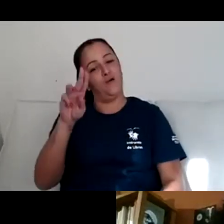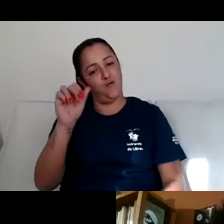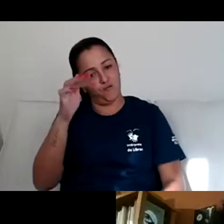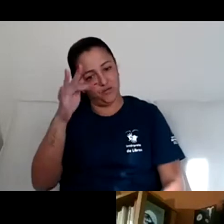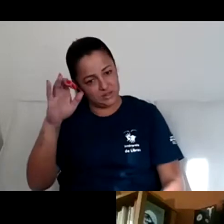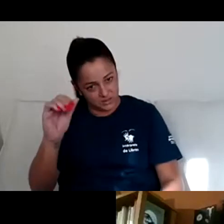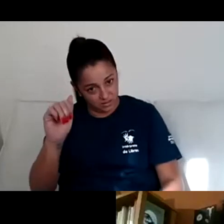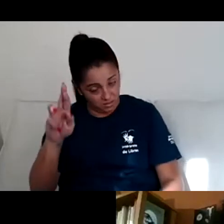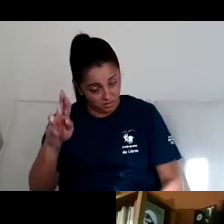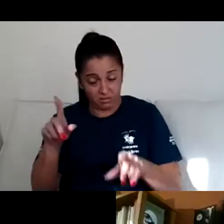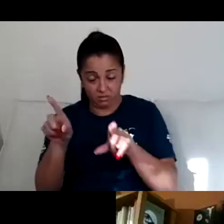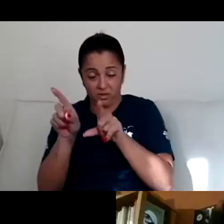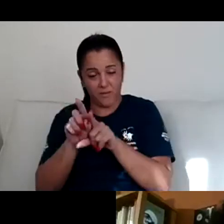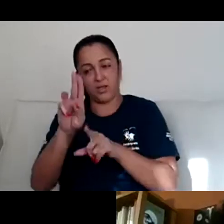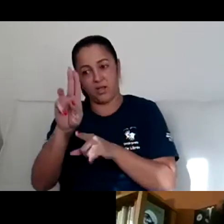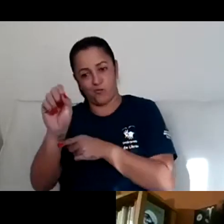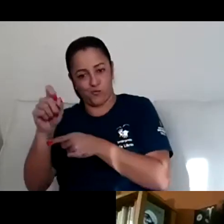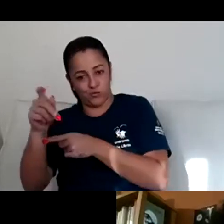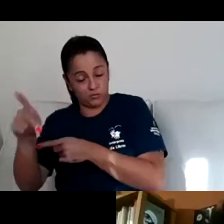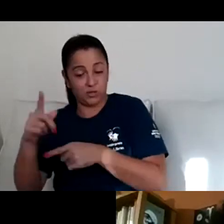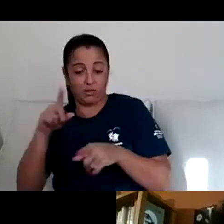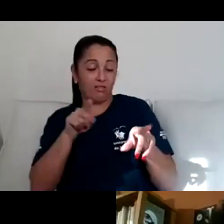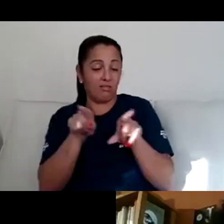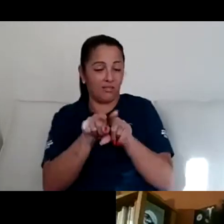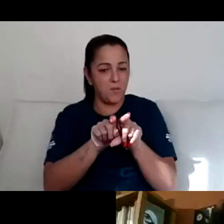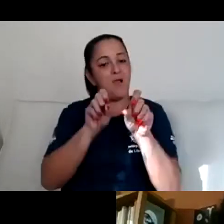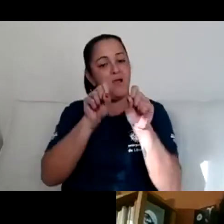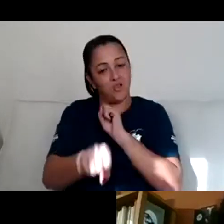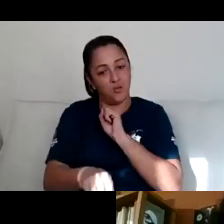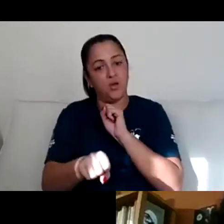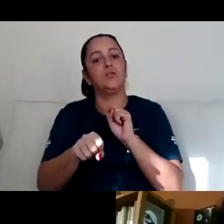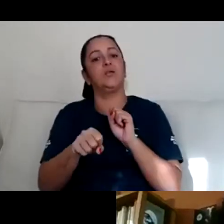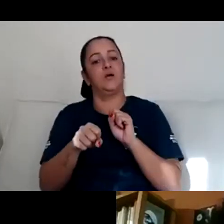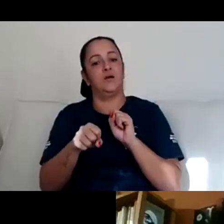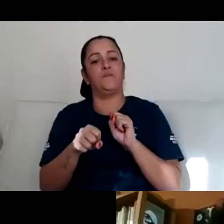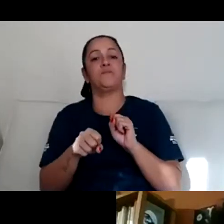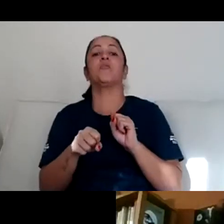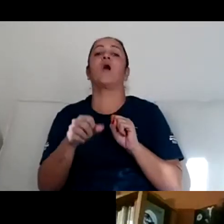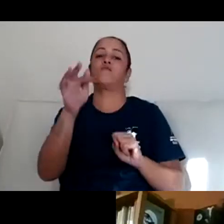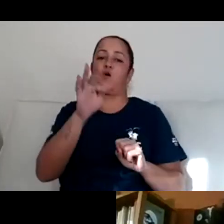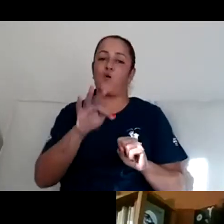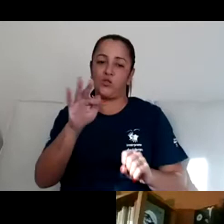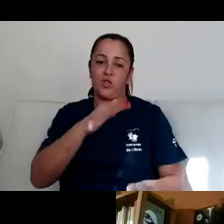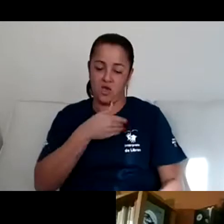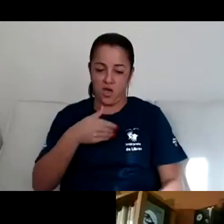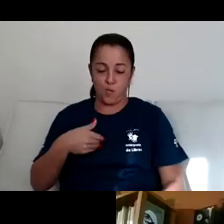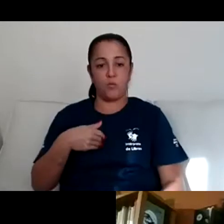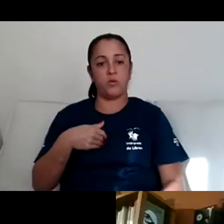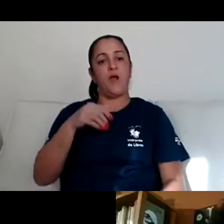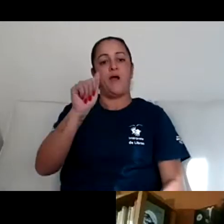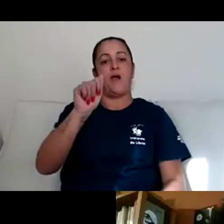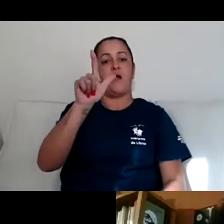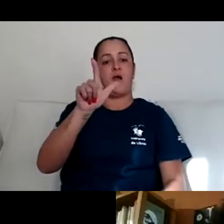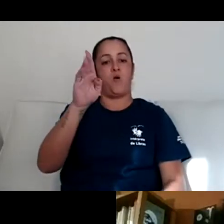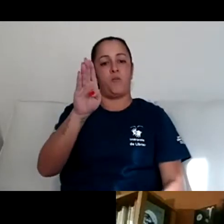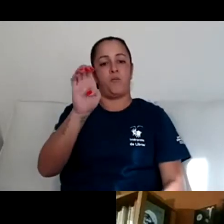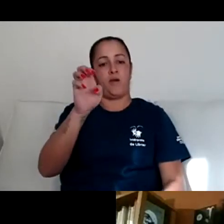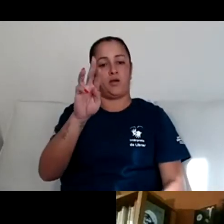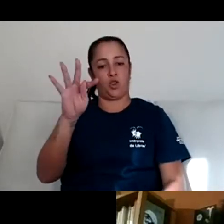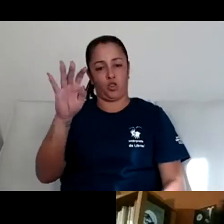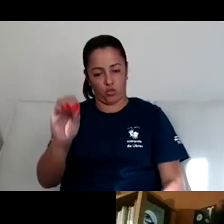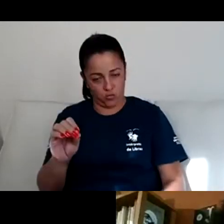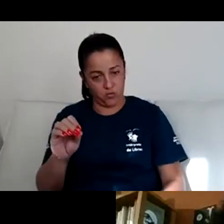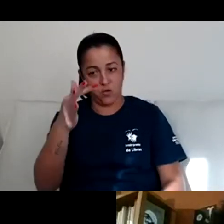de Bibliotecas Públicas pela Universidade Alberto Hurtado, no Chile. Ela coordenou a